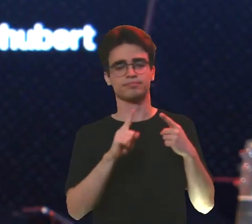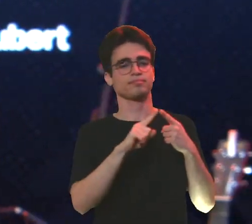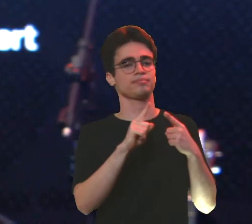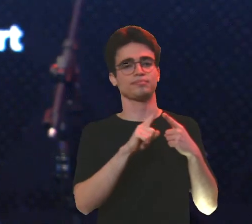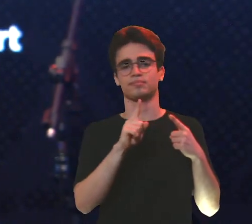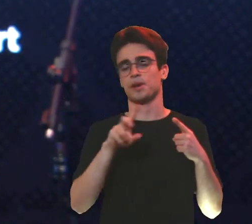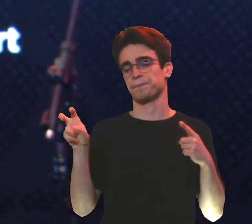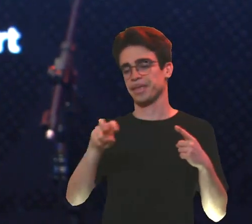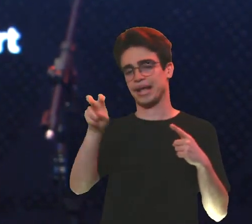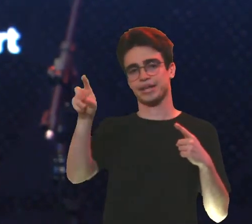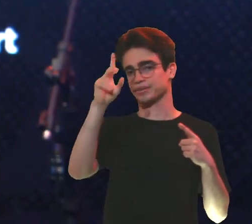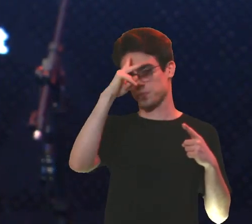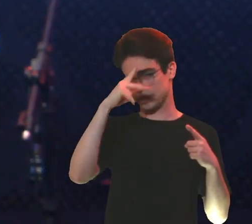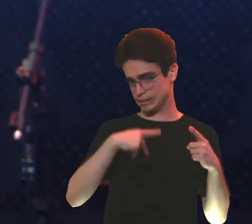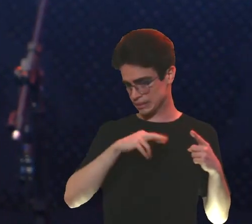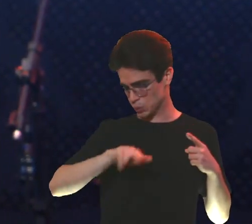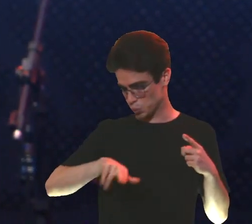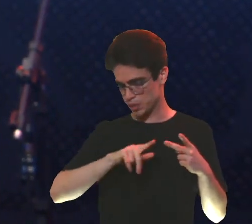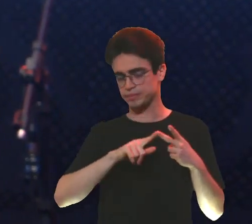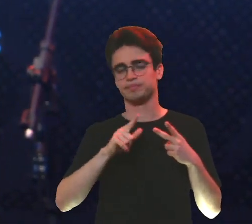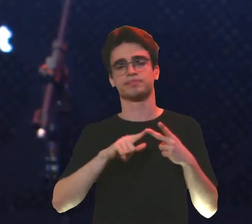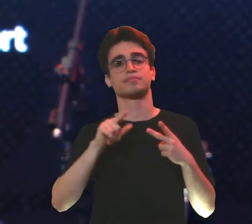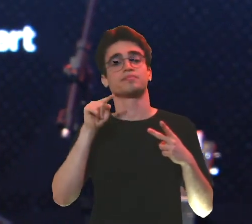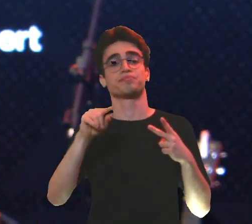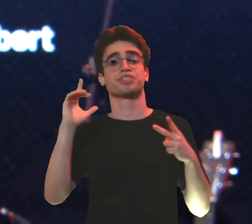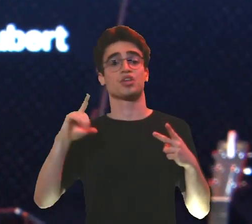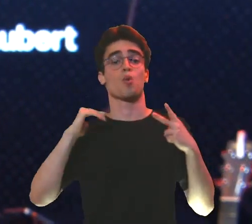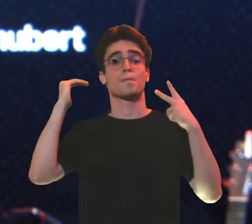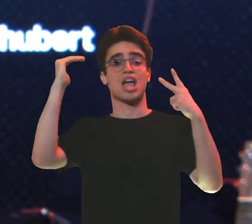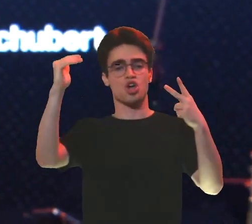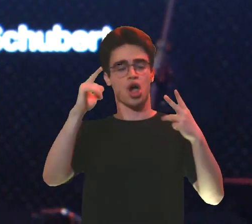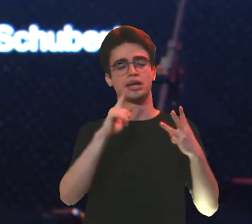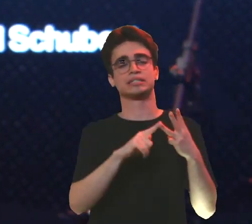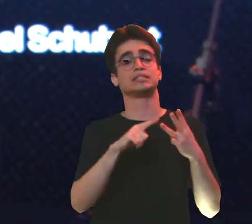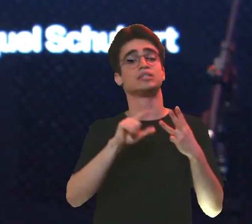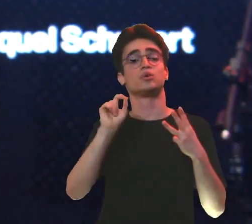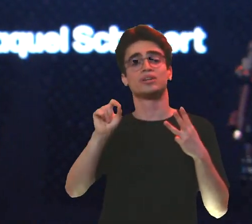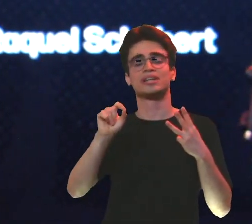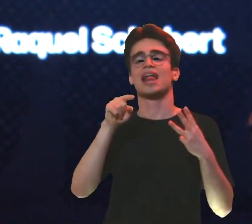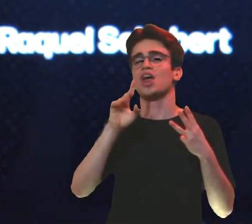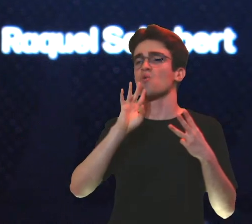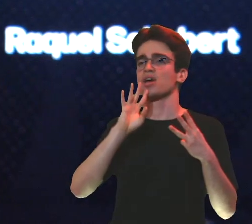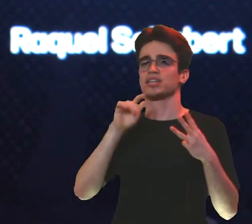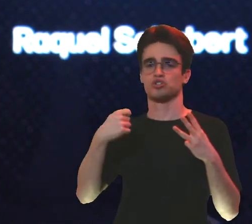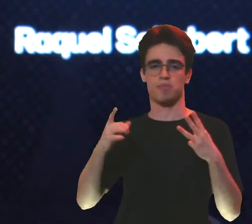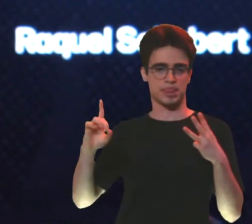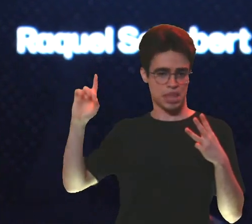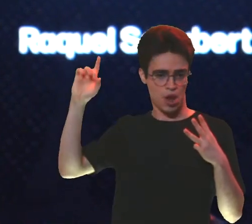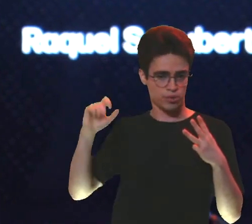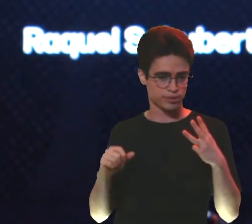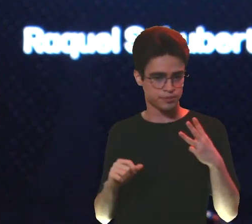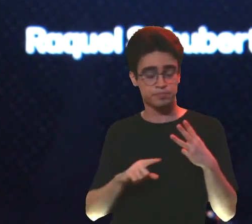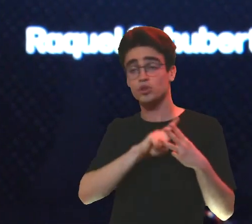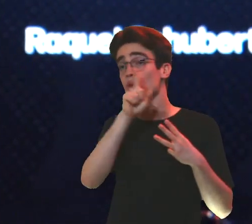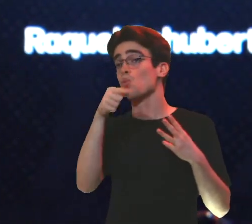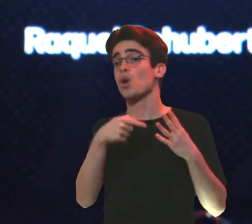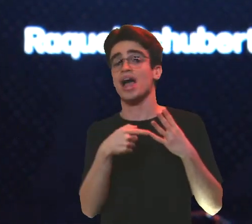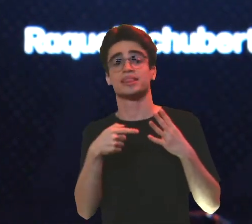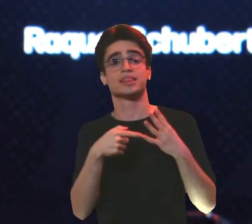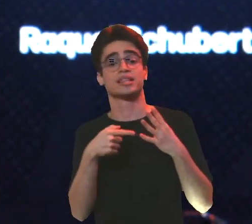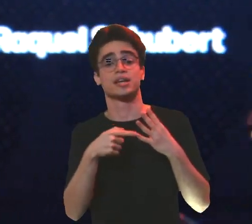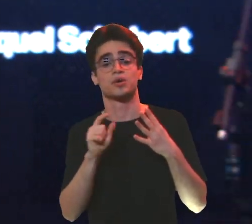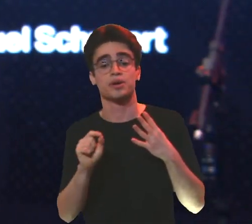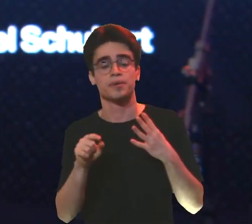para si. Ele vive por algo maior e ele conhece o seu Deus. E a 4ª marca do peregrino é